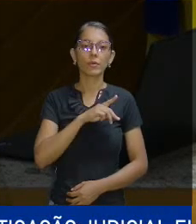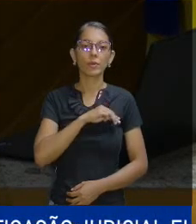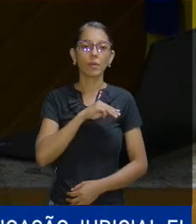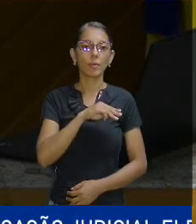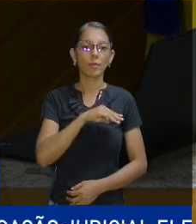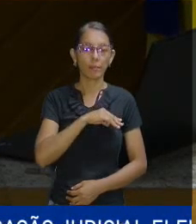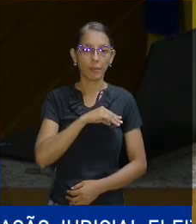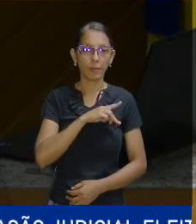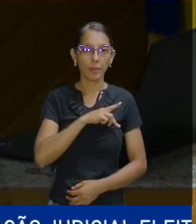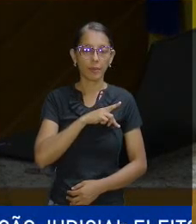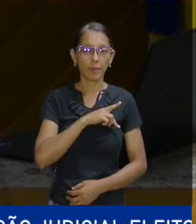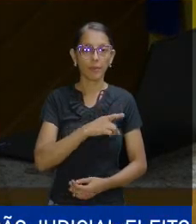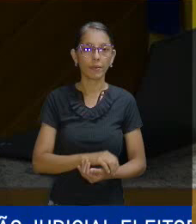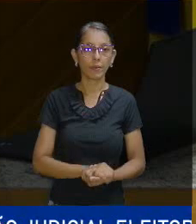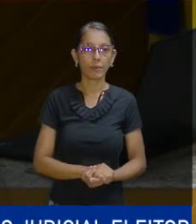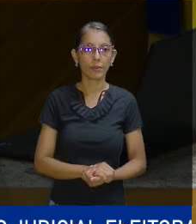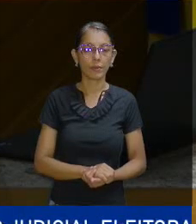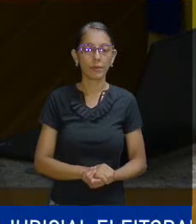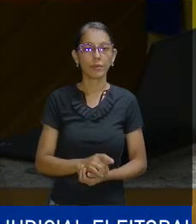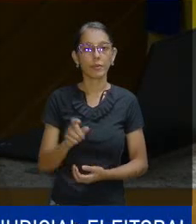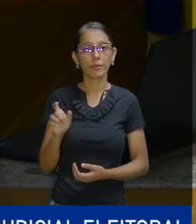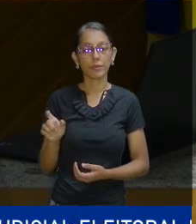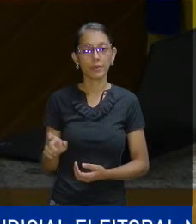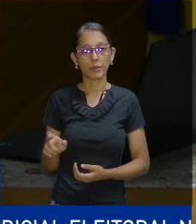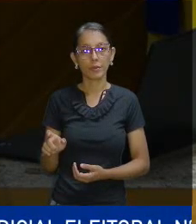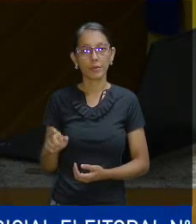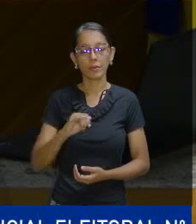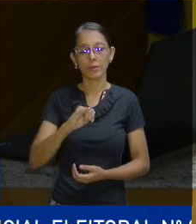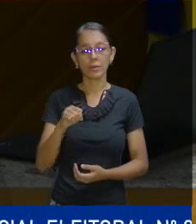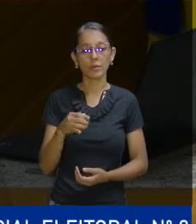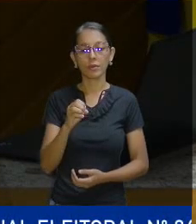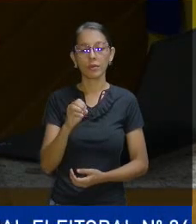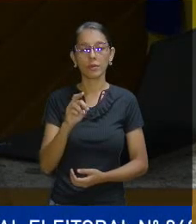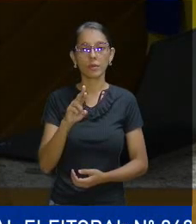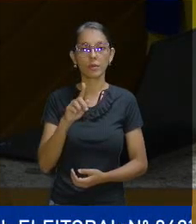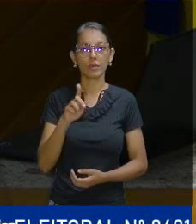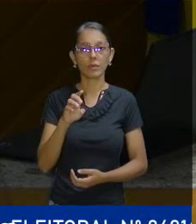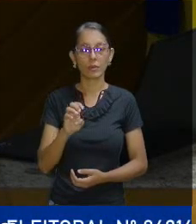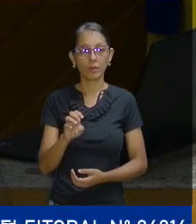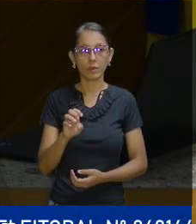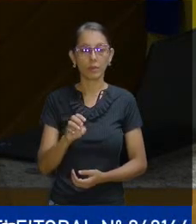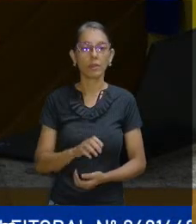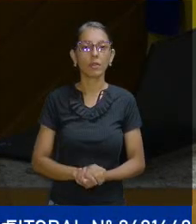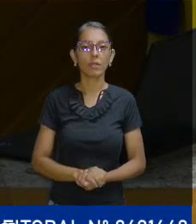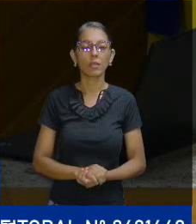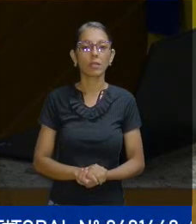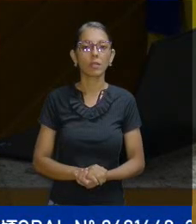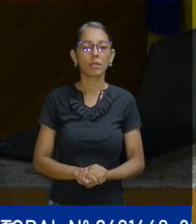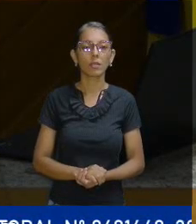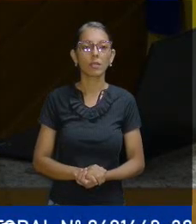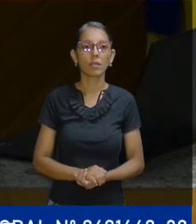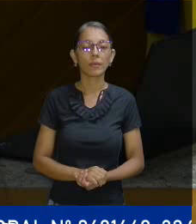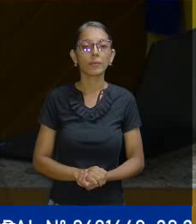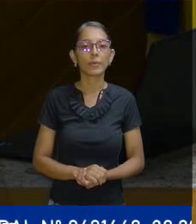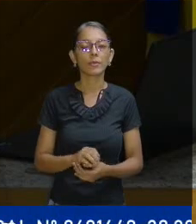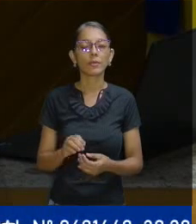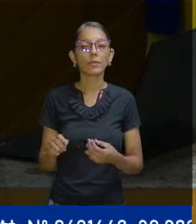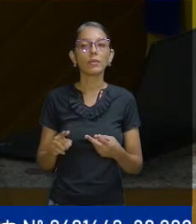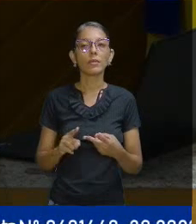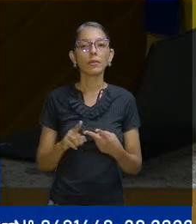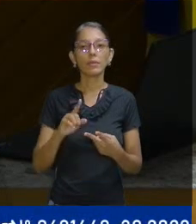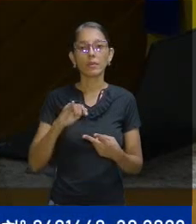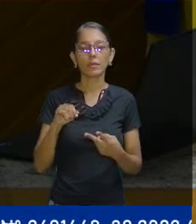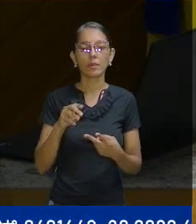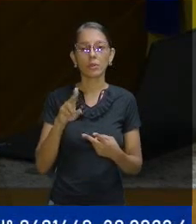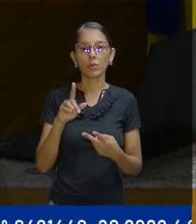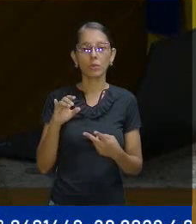Eleitoral, e o investigado Jorge Emanuel Manajás Cardoso, investigado Júlio César da Silva Nascimento,